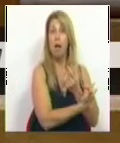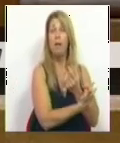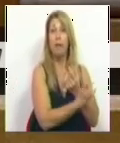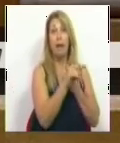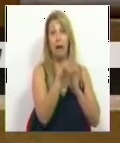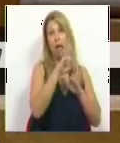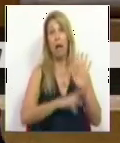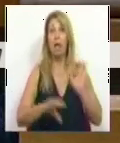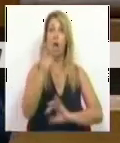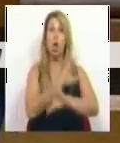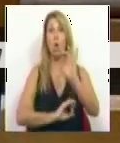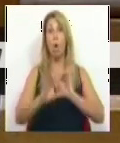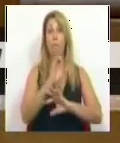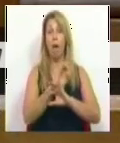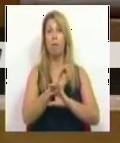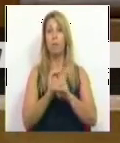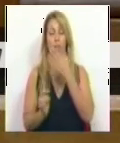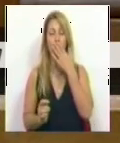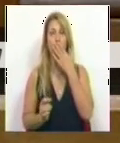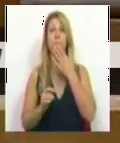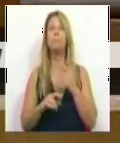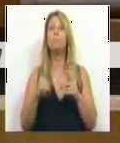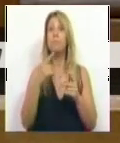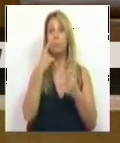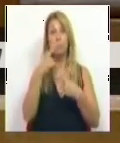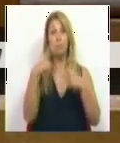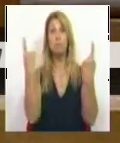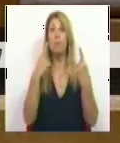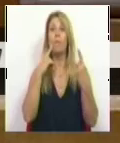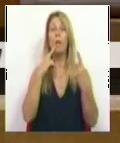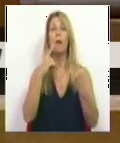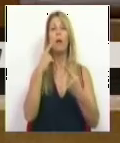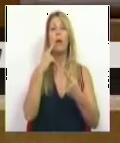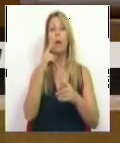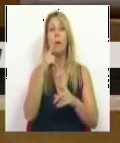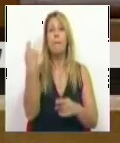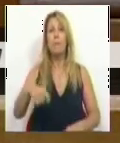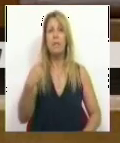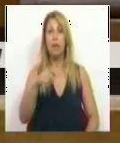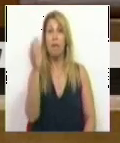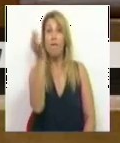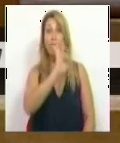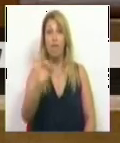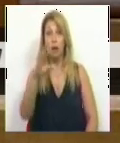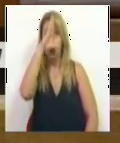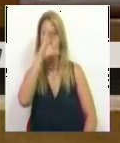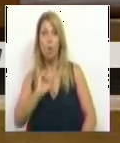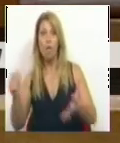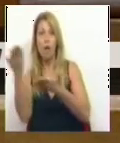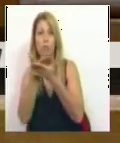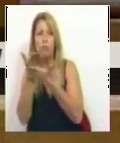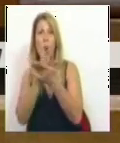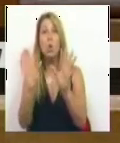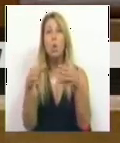europeias. A revelação de Hollande sobre o acordo secreto do governo francês com a Comissão